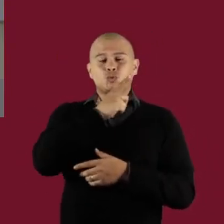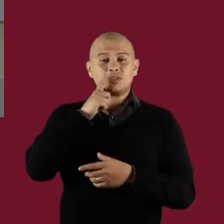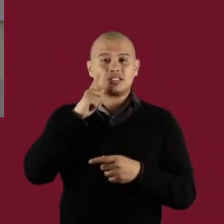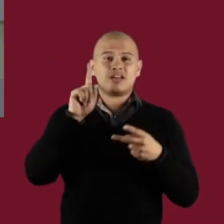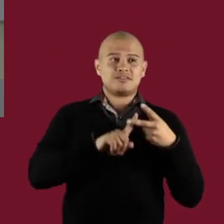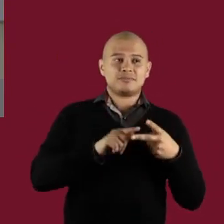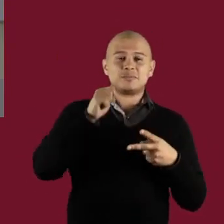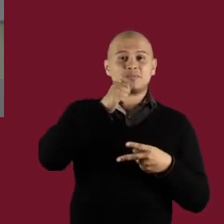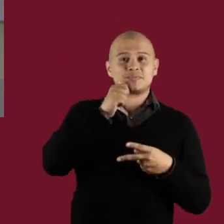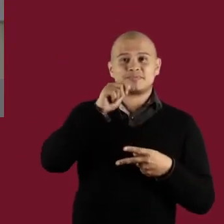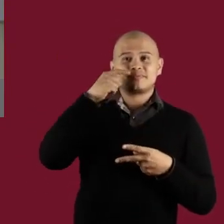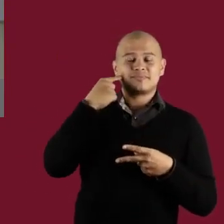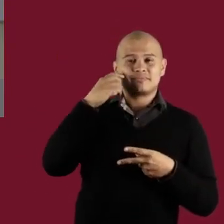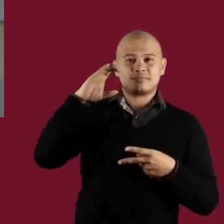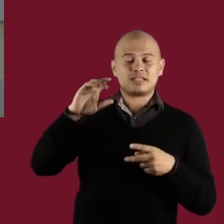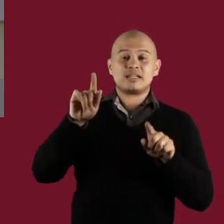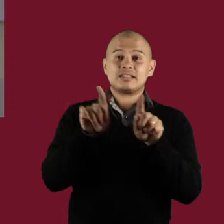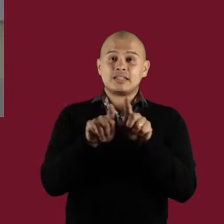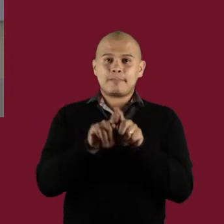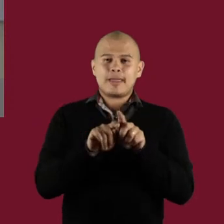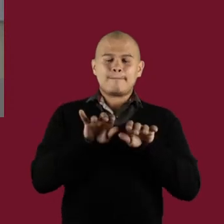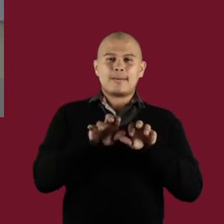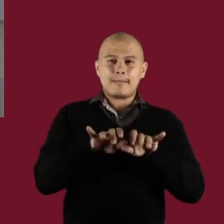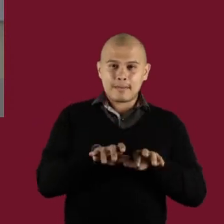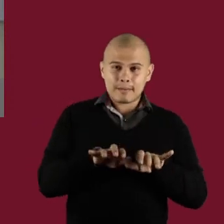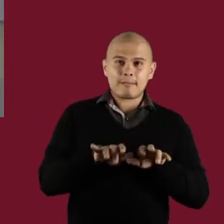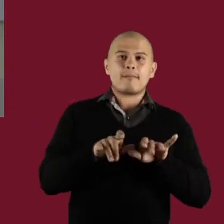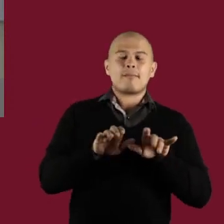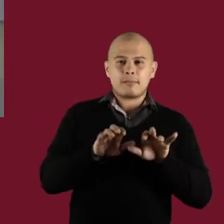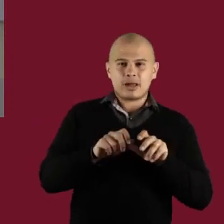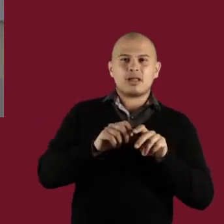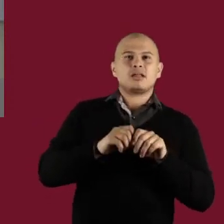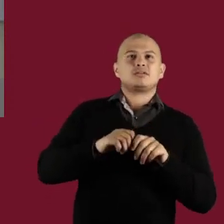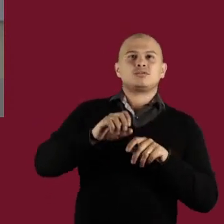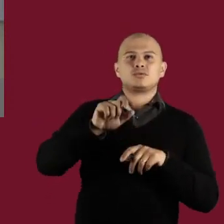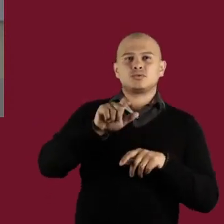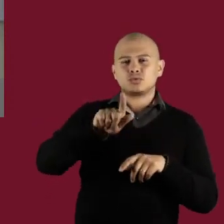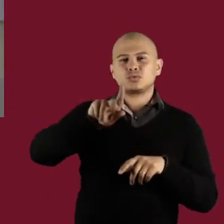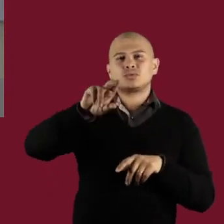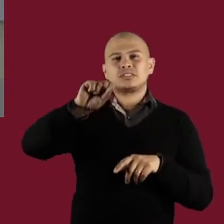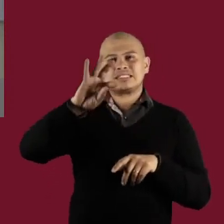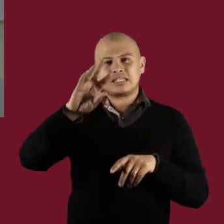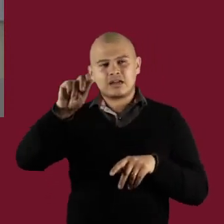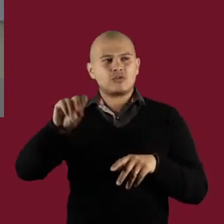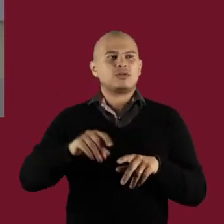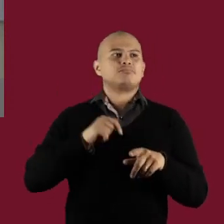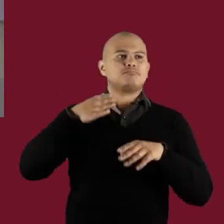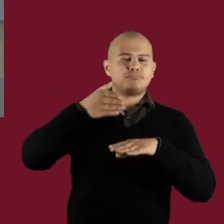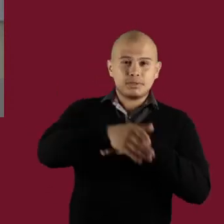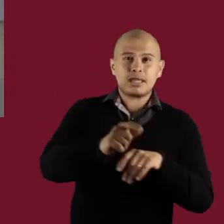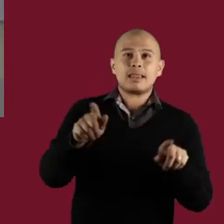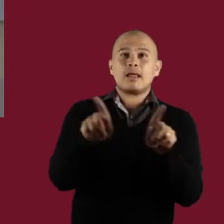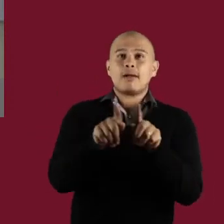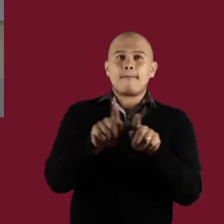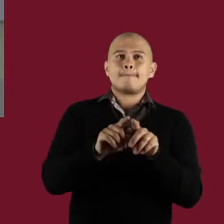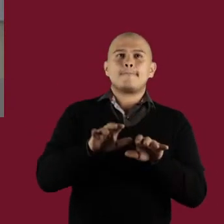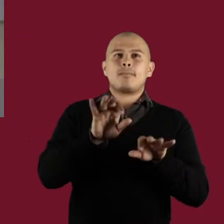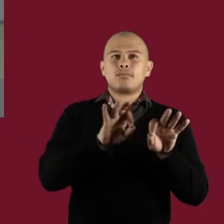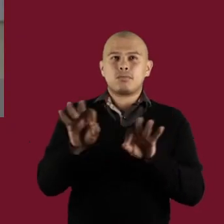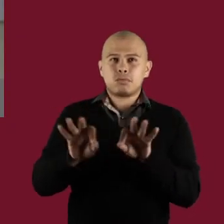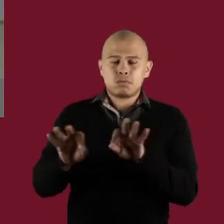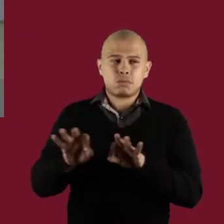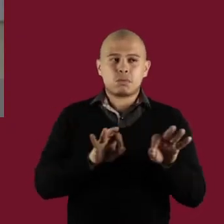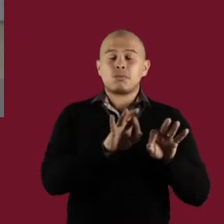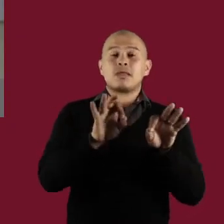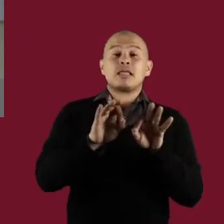da Etnotipia, o Otávio Duarte, que são fundamentais para a realização desses nossos encontros virtuais. Relembrar que essa conversa ela